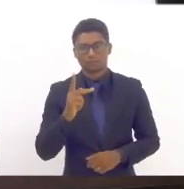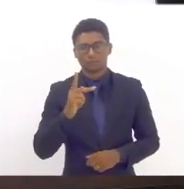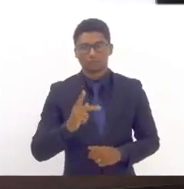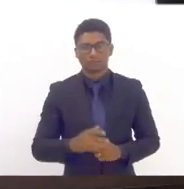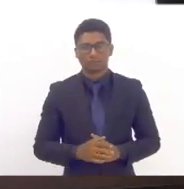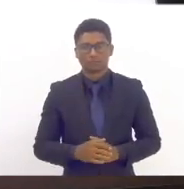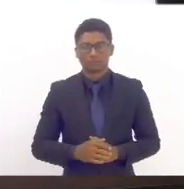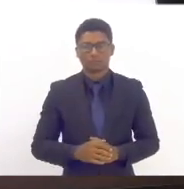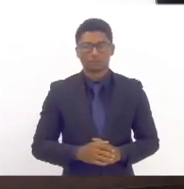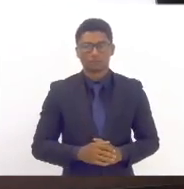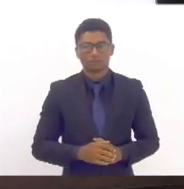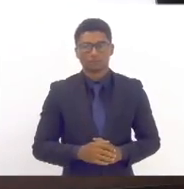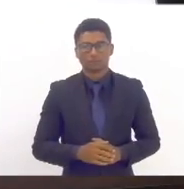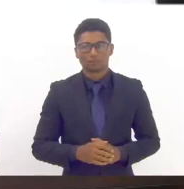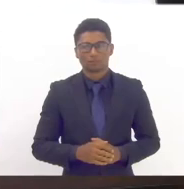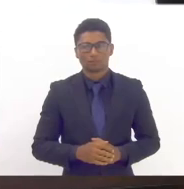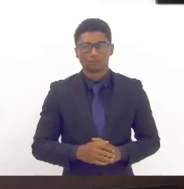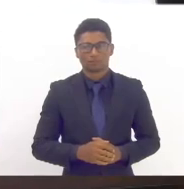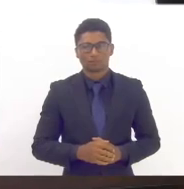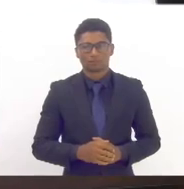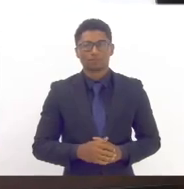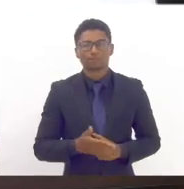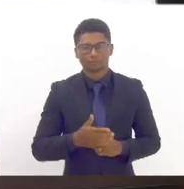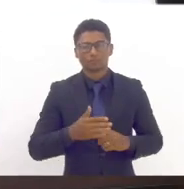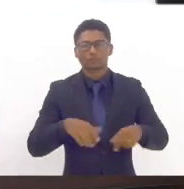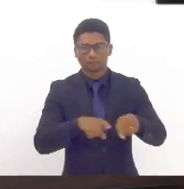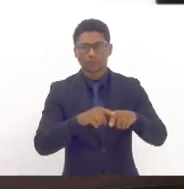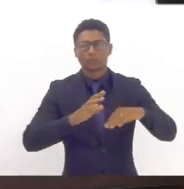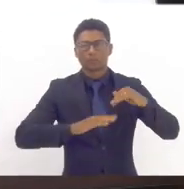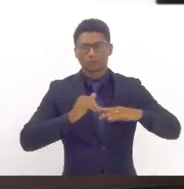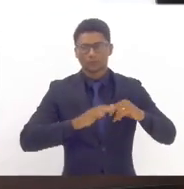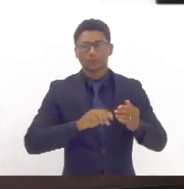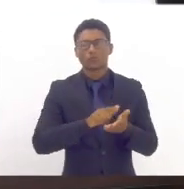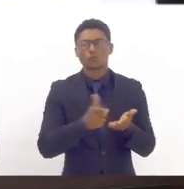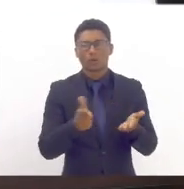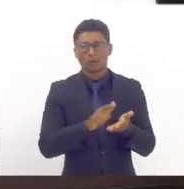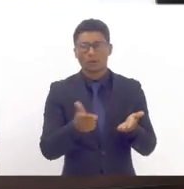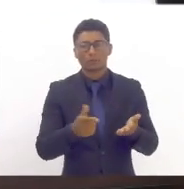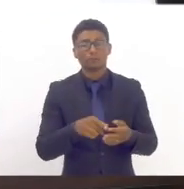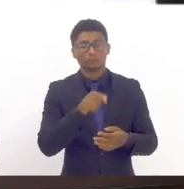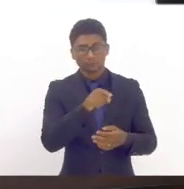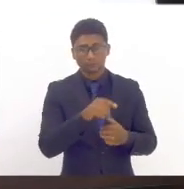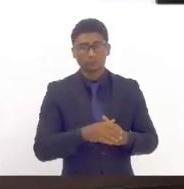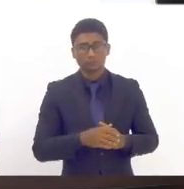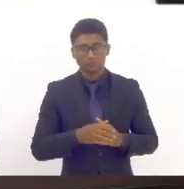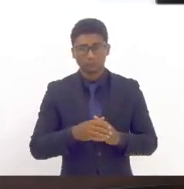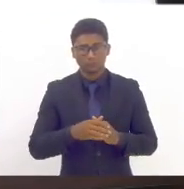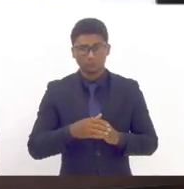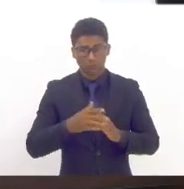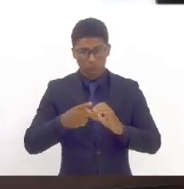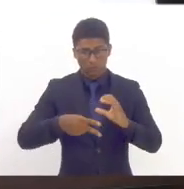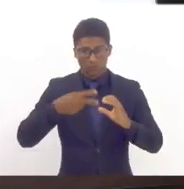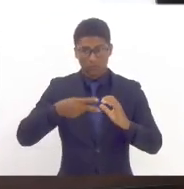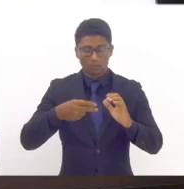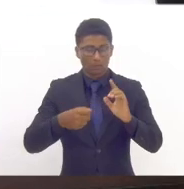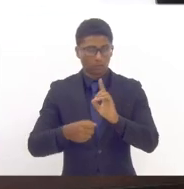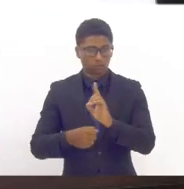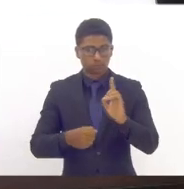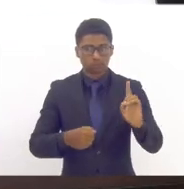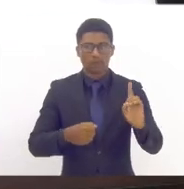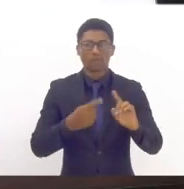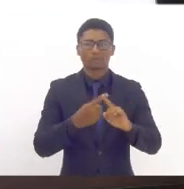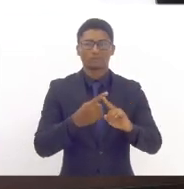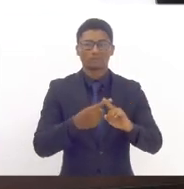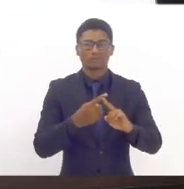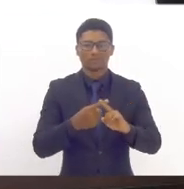Eric, além de jornalista, que assumiu a Câmara com a saída do